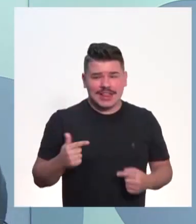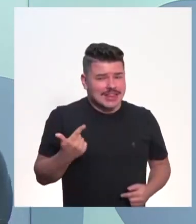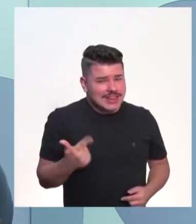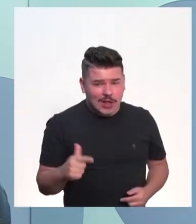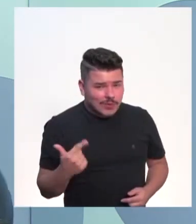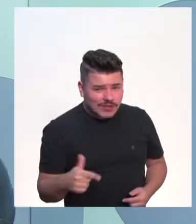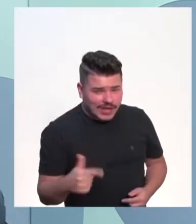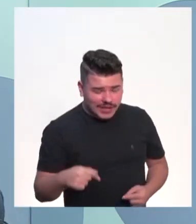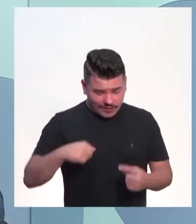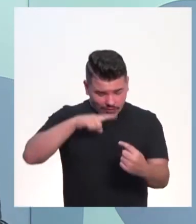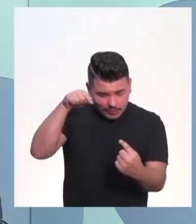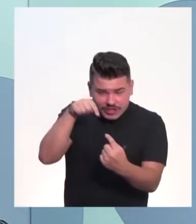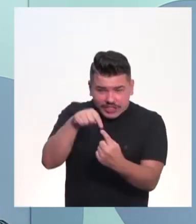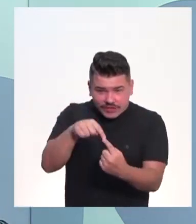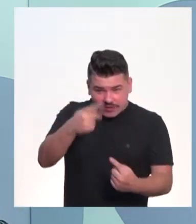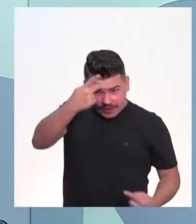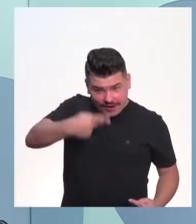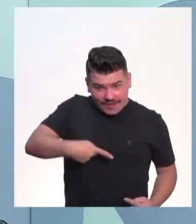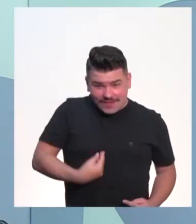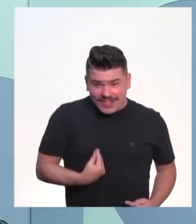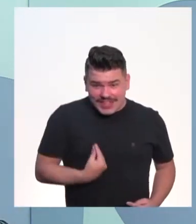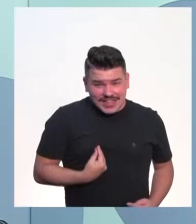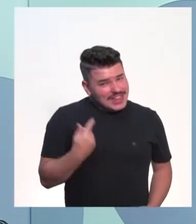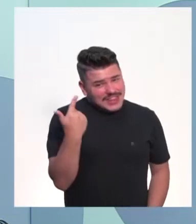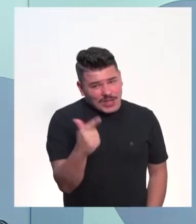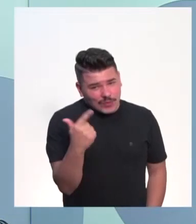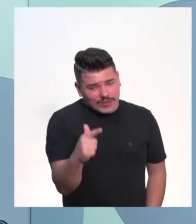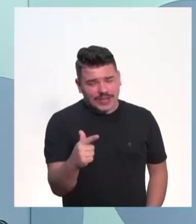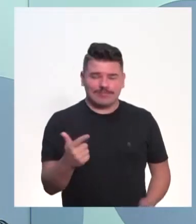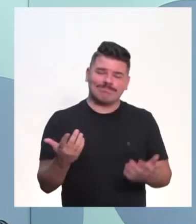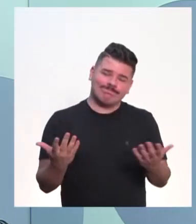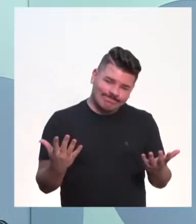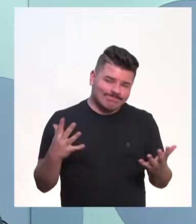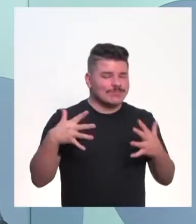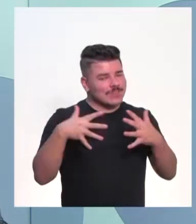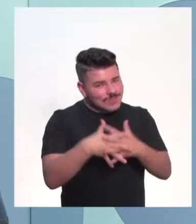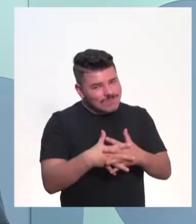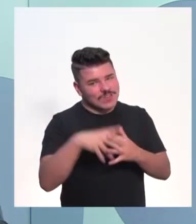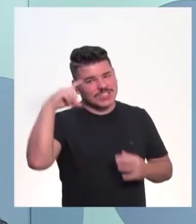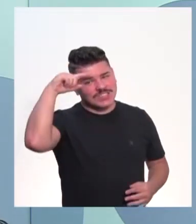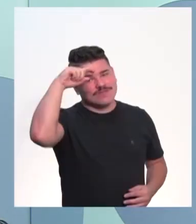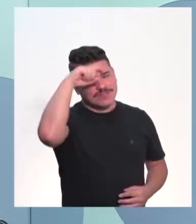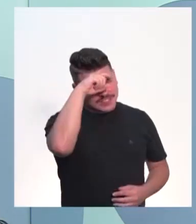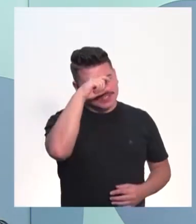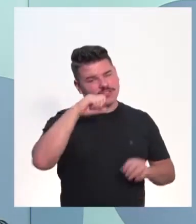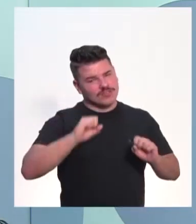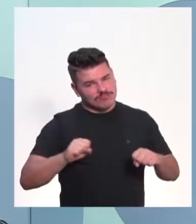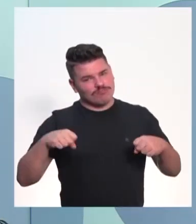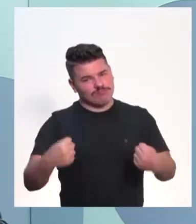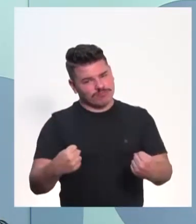um objetivo, uma meta clara para o estudo, fica muito complicado da gente fazer isso